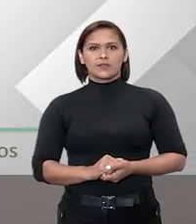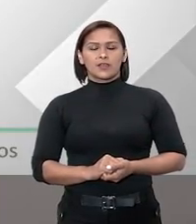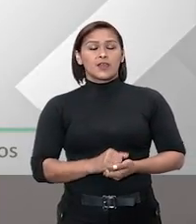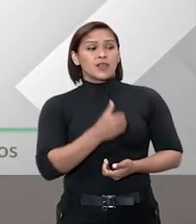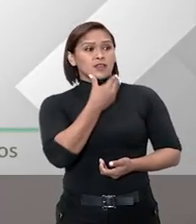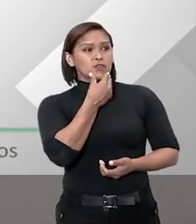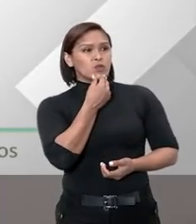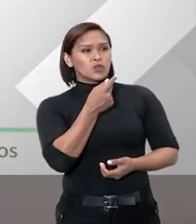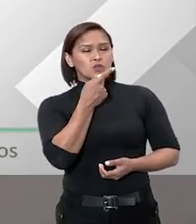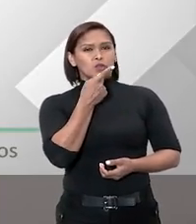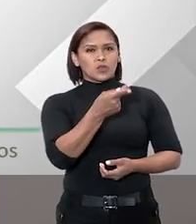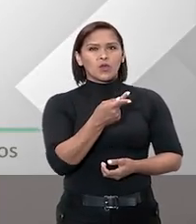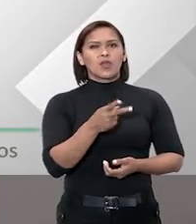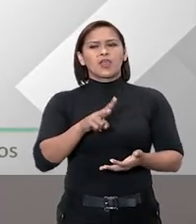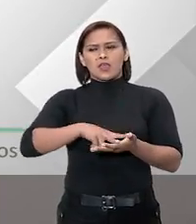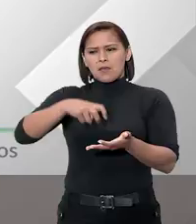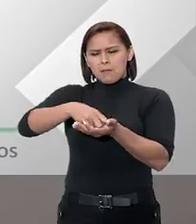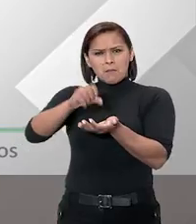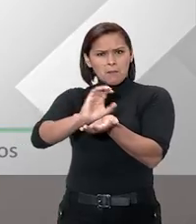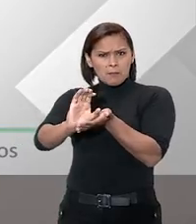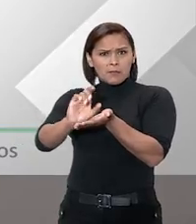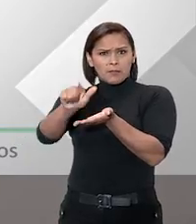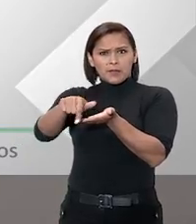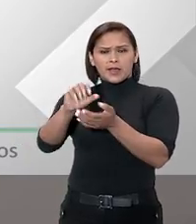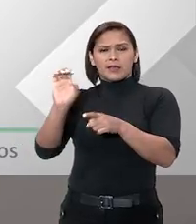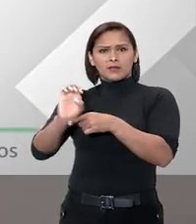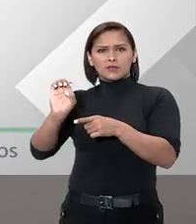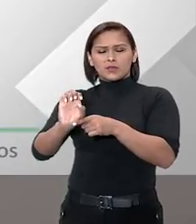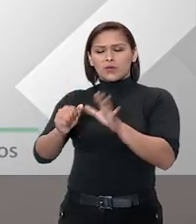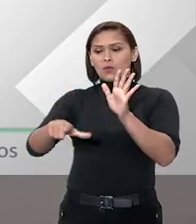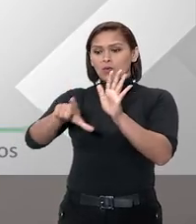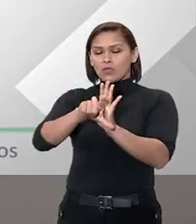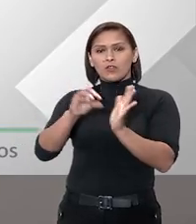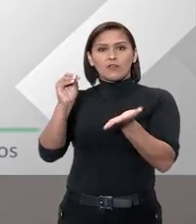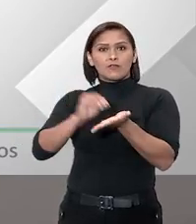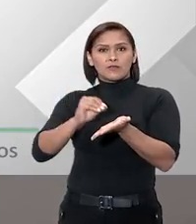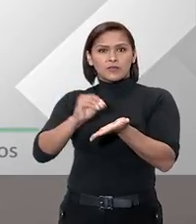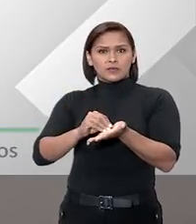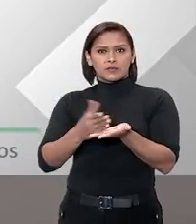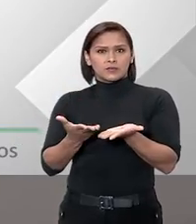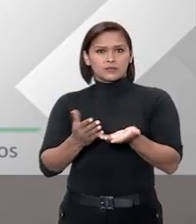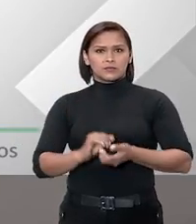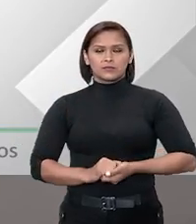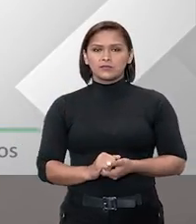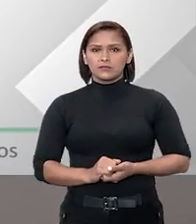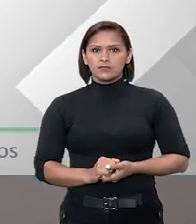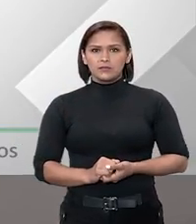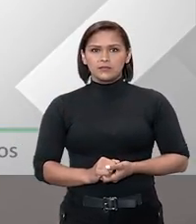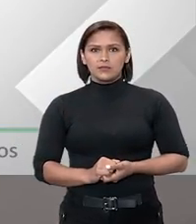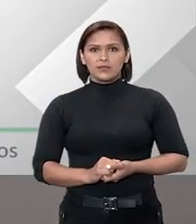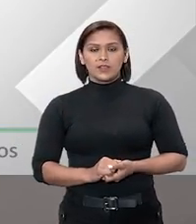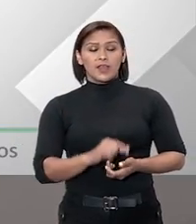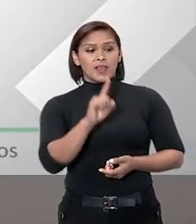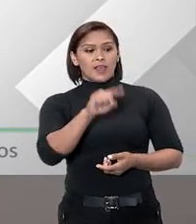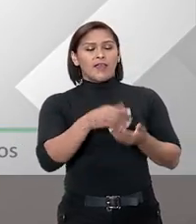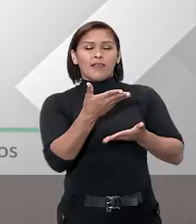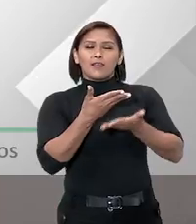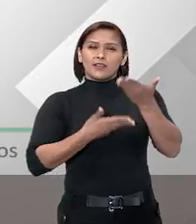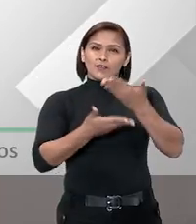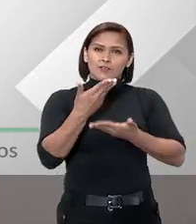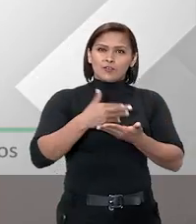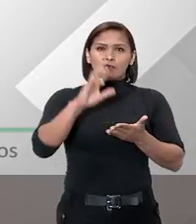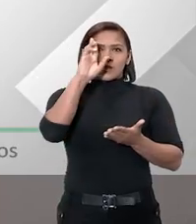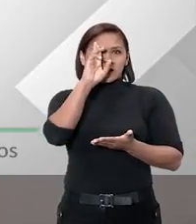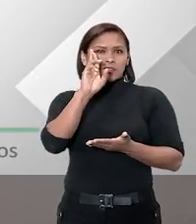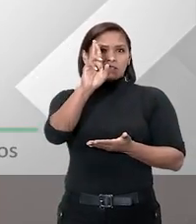Doutor Flávio, cabe indenização contra o Estado quando essa lei não é cumprida? A questão envolvendo